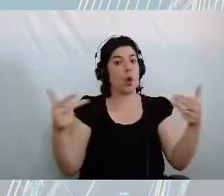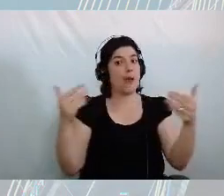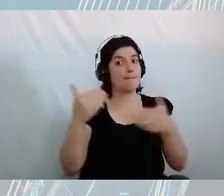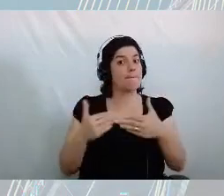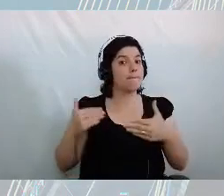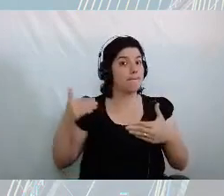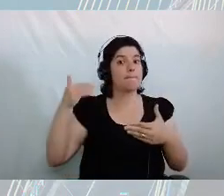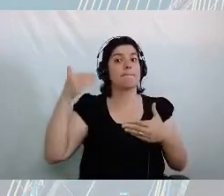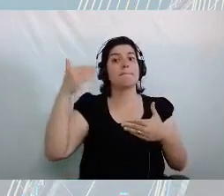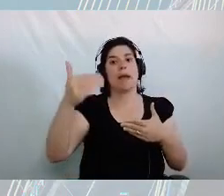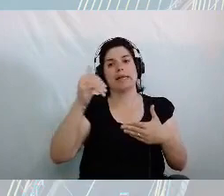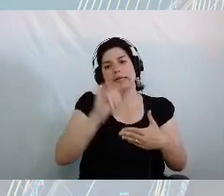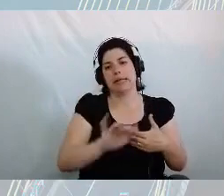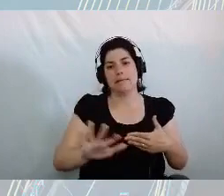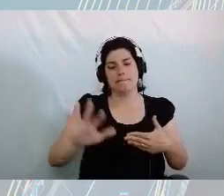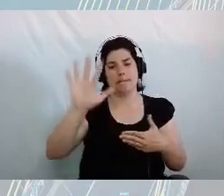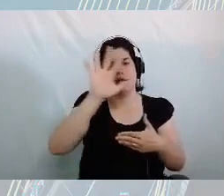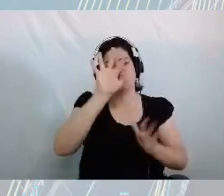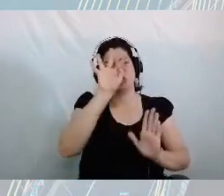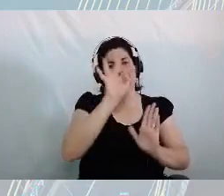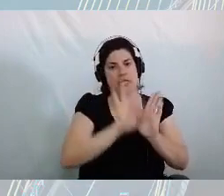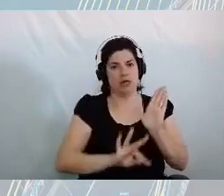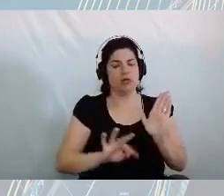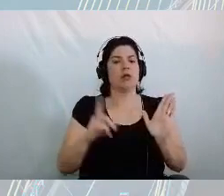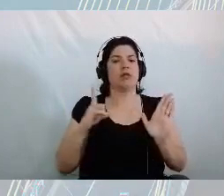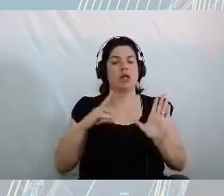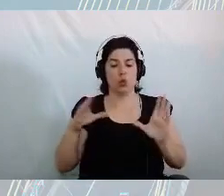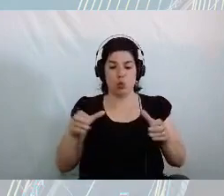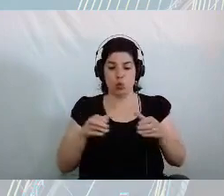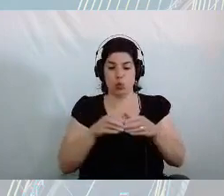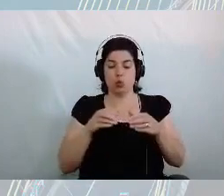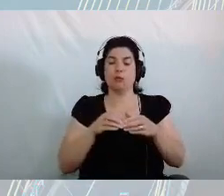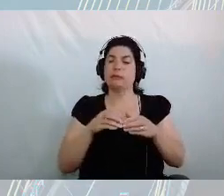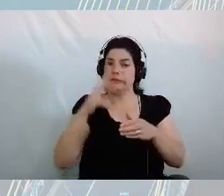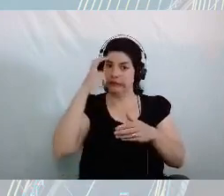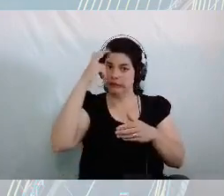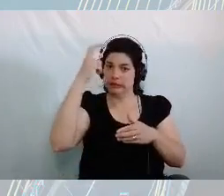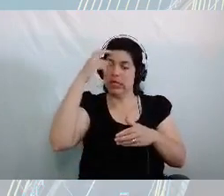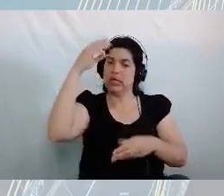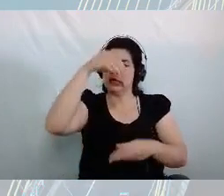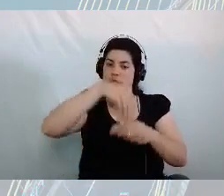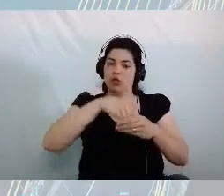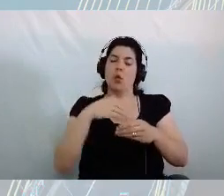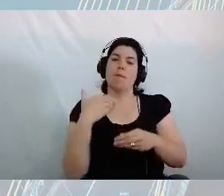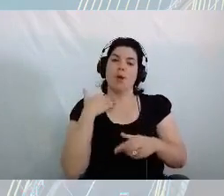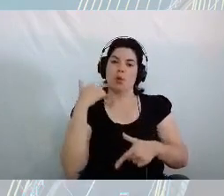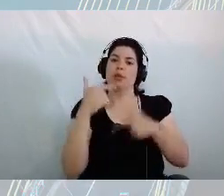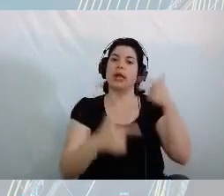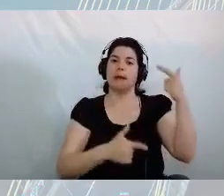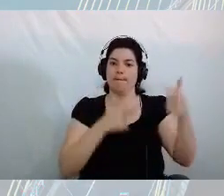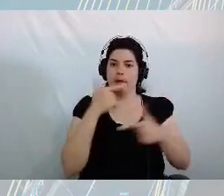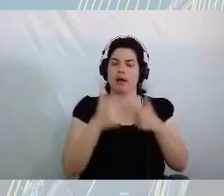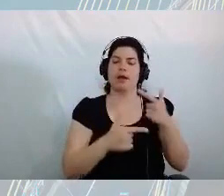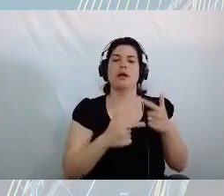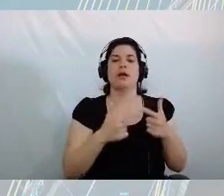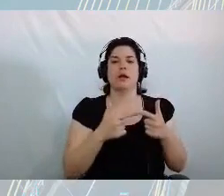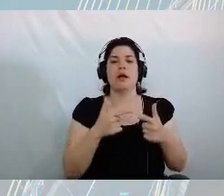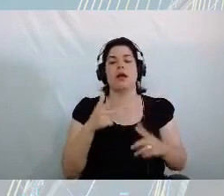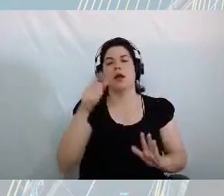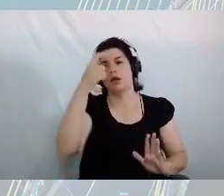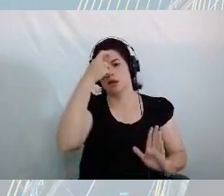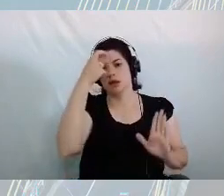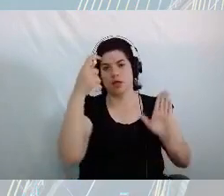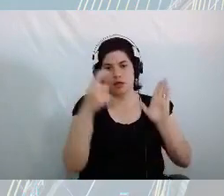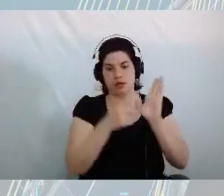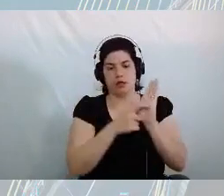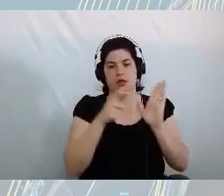imagem, além do domínio de texto. Nós temos um time de experts dentro do banco que trabalha com Generative AI. Na verdade, desde 2020, a gente já vem trabalhando